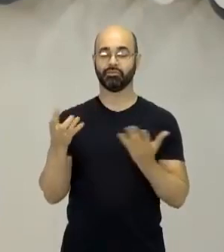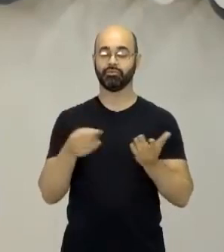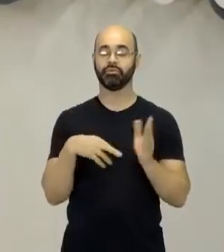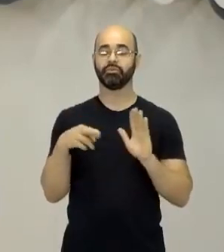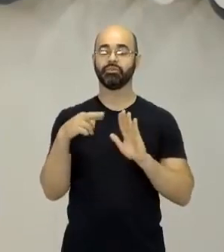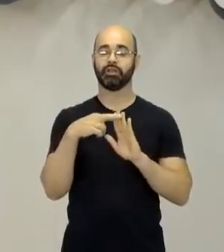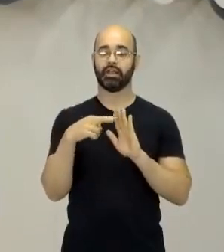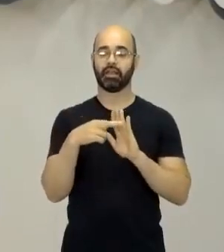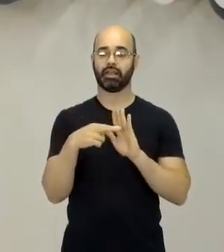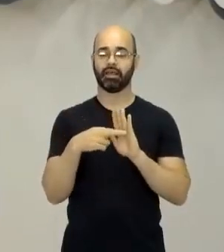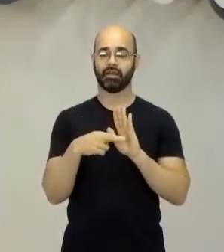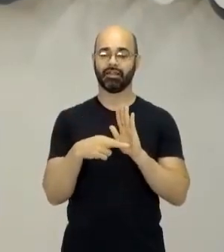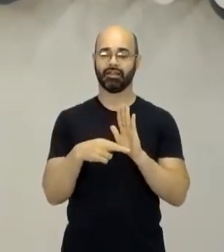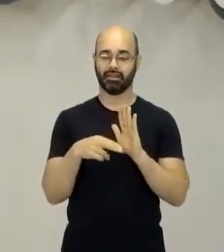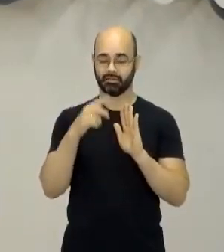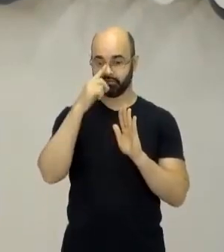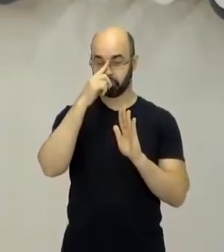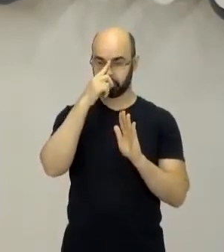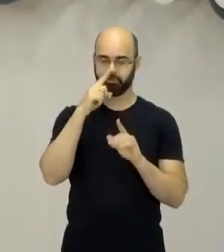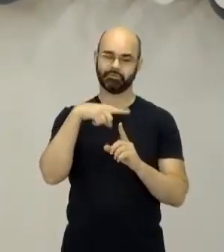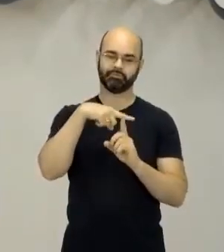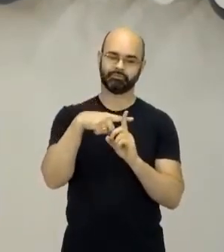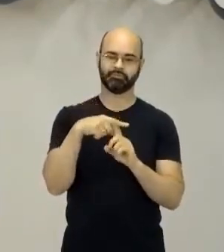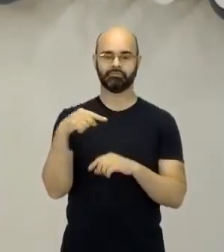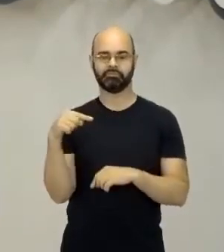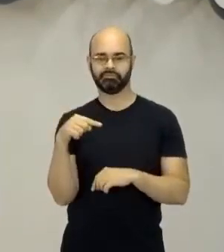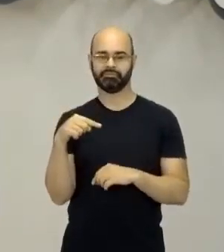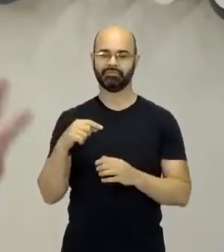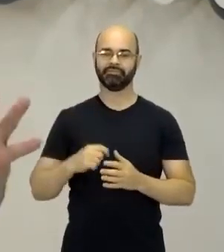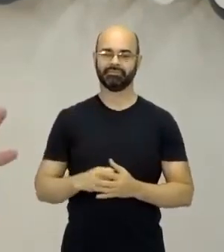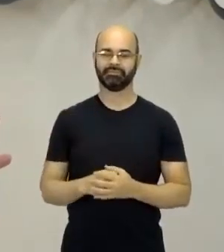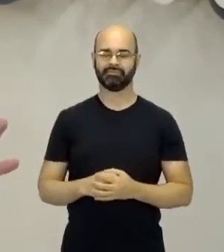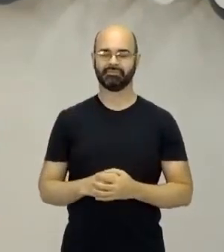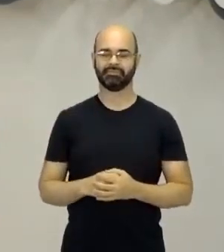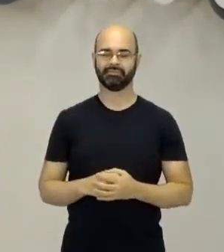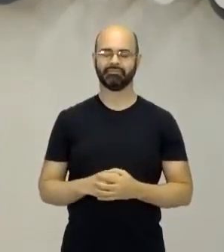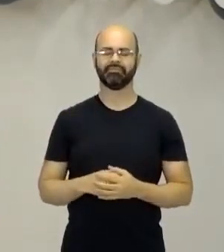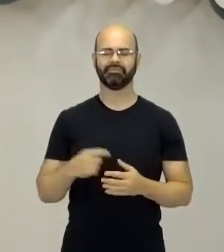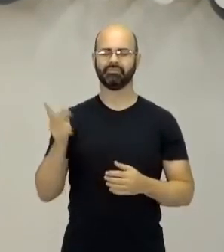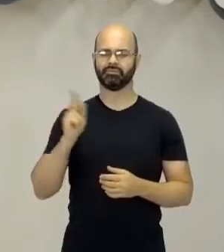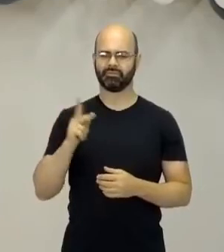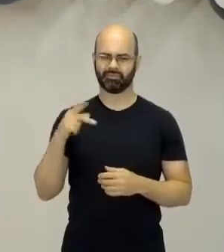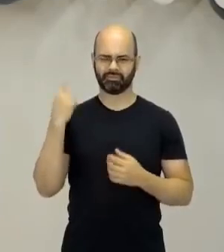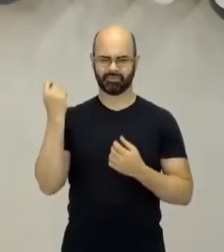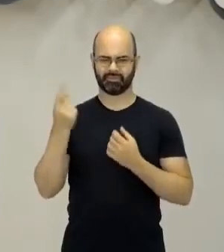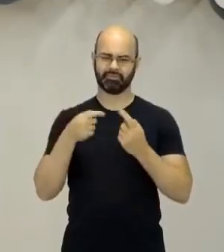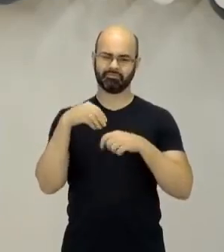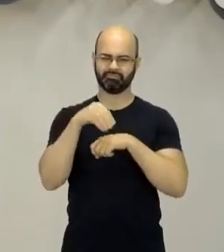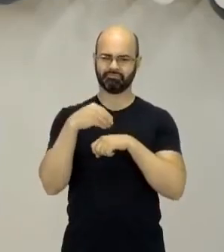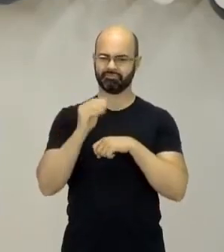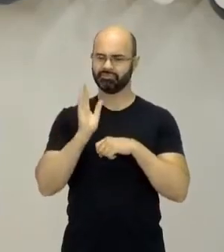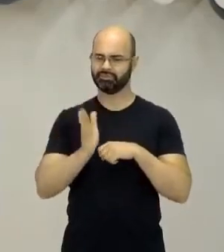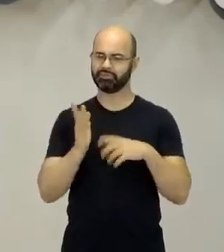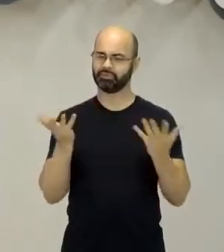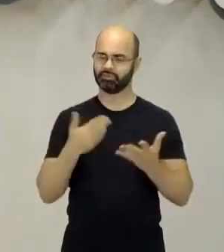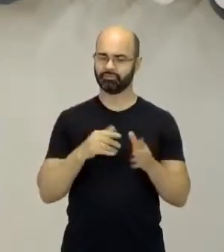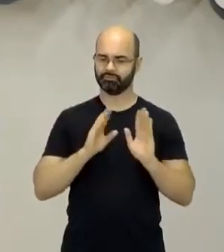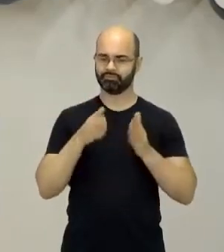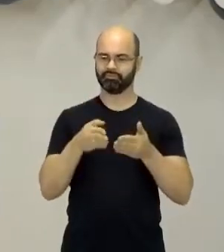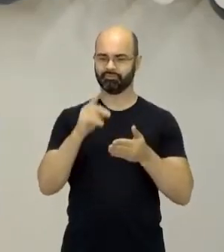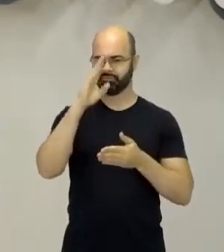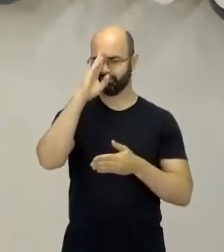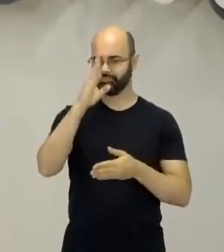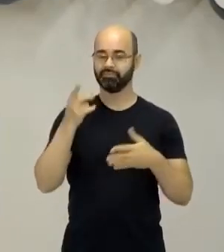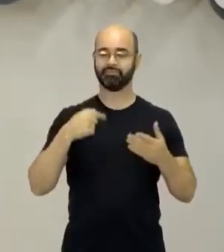sinais. Muitos professores já devem ter comentado aí com vocês. Hoje nós vamos falar especificamente sobre isso, beleza? Para me acompanhar, ser o